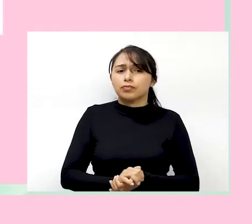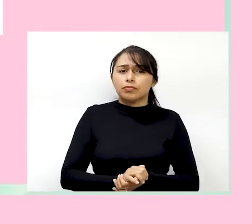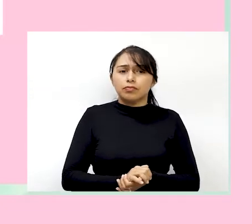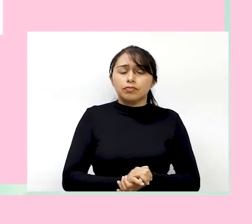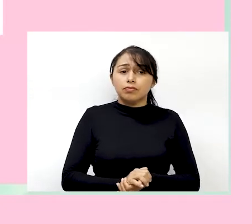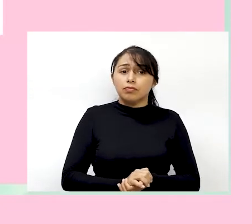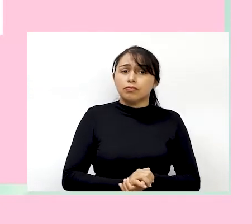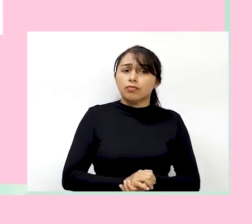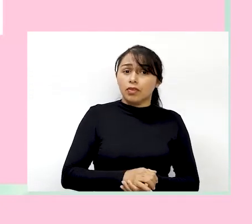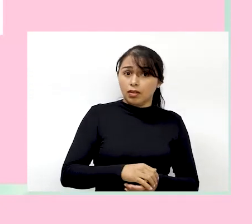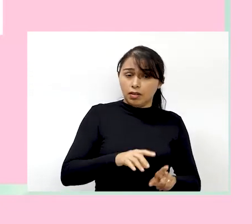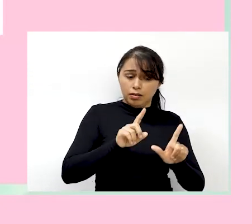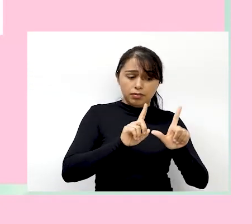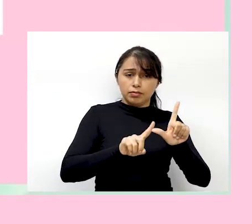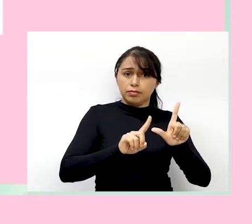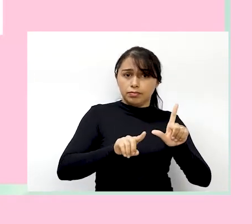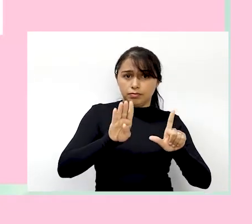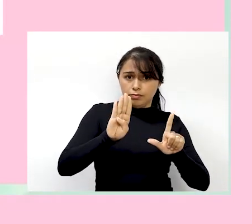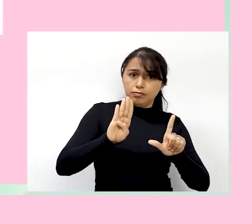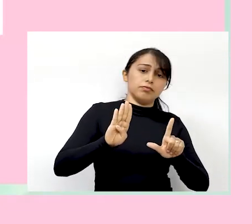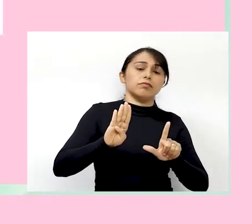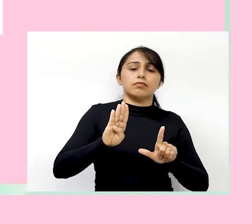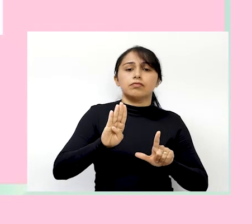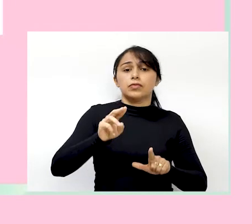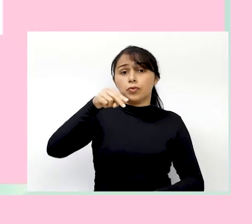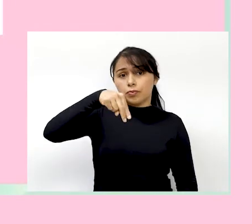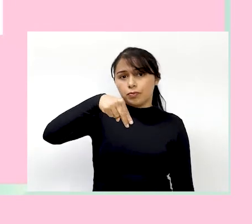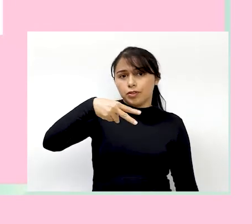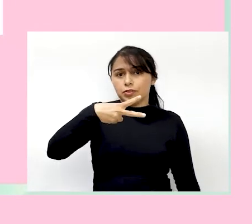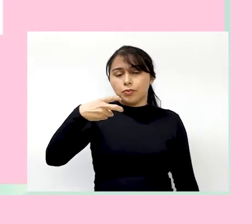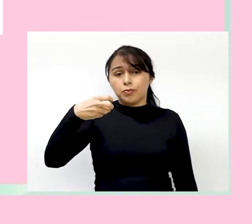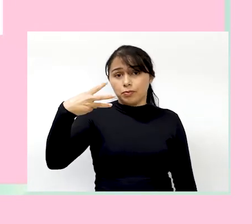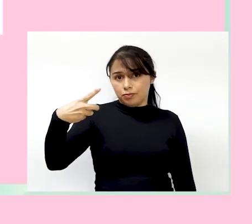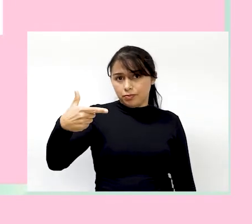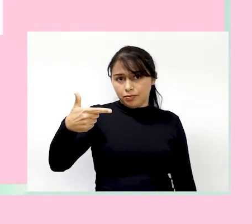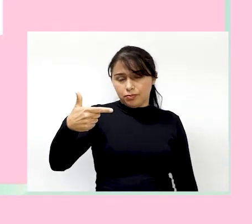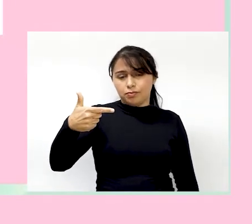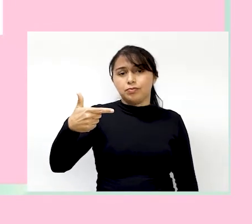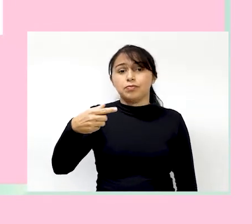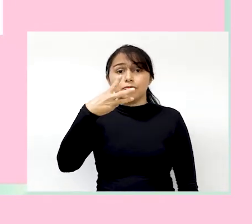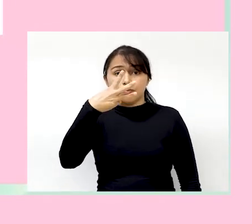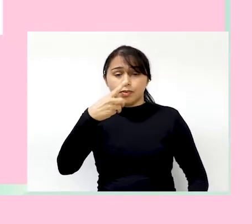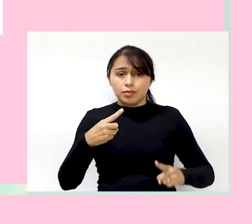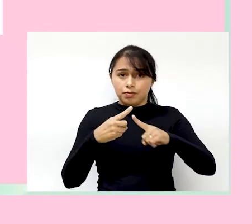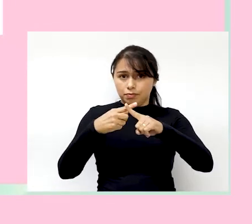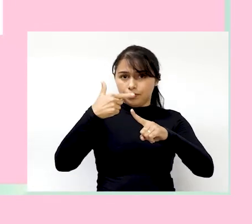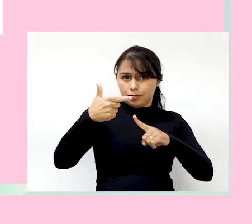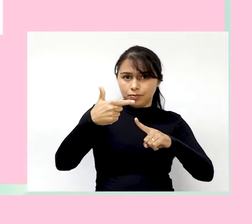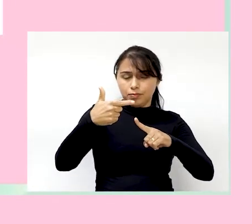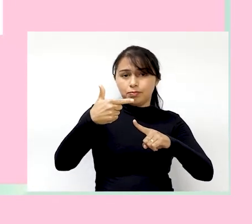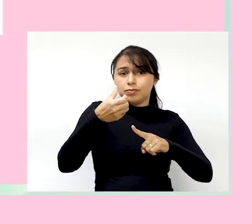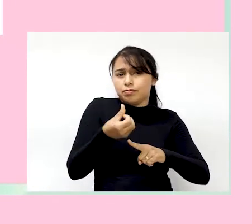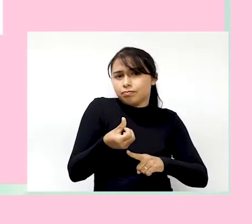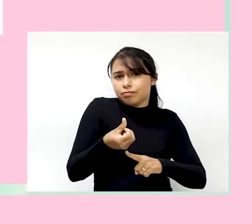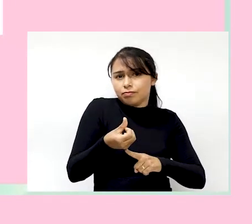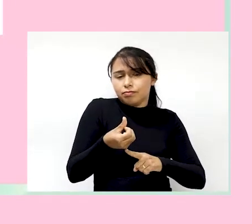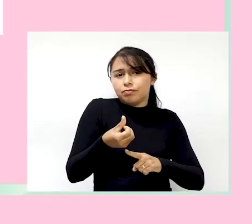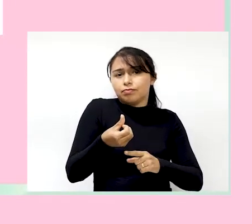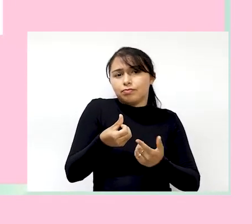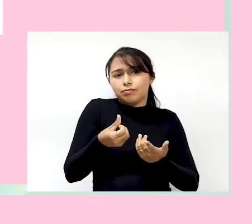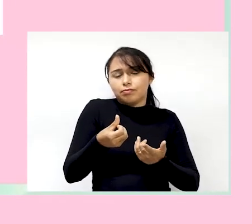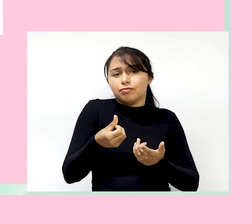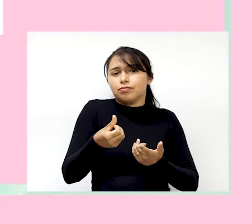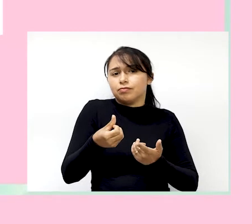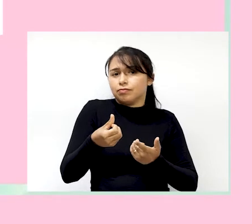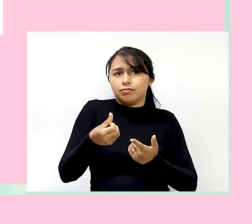vamos ver aqui na figura 2. Então, 3n quando n foi igual a 2. Então, 3 vezes 2 está dando 6,